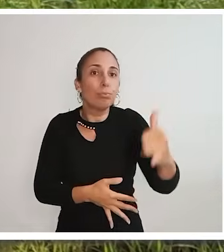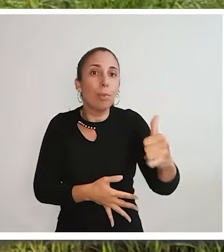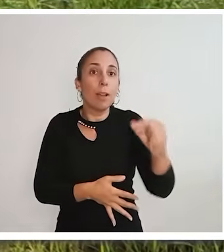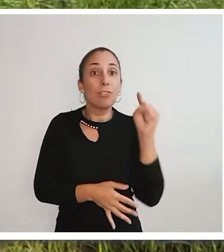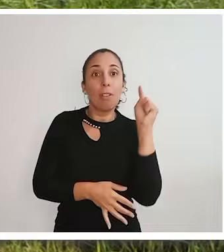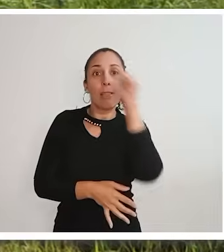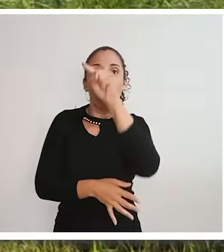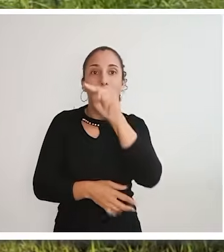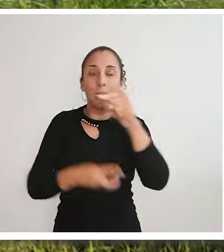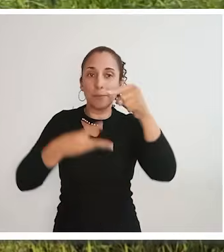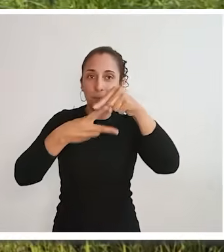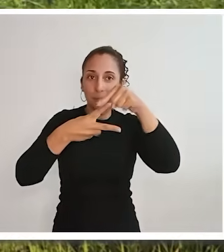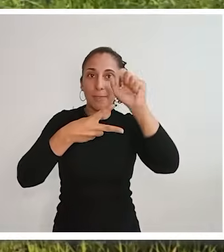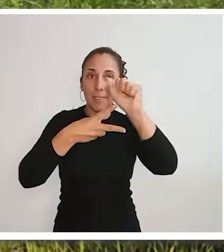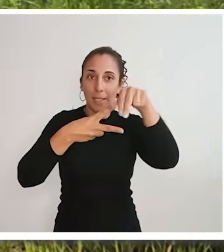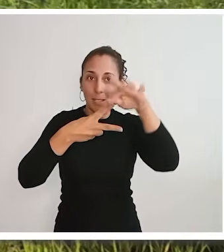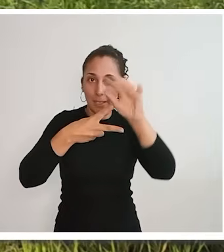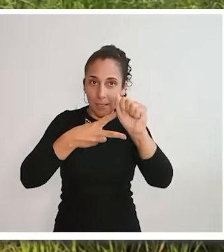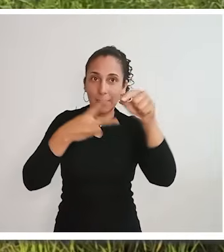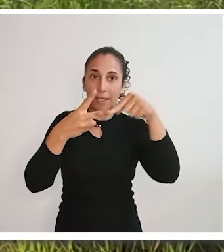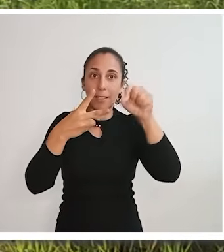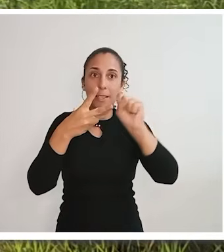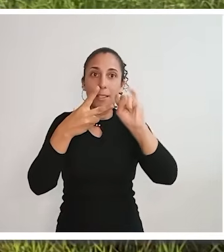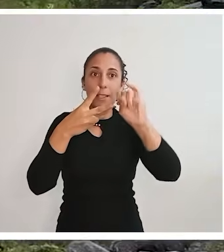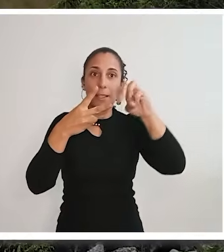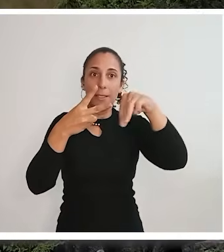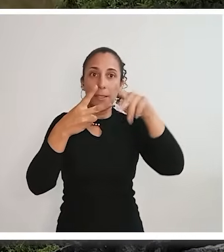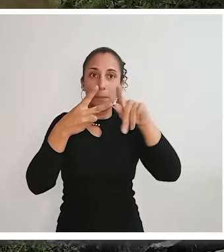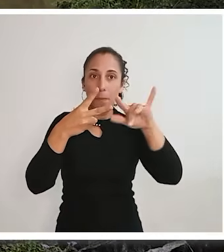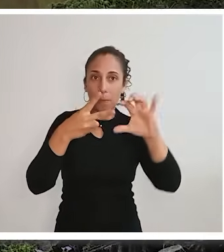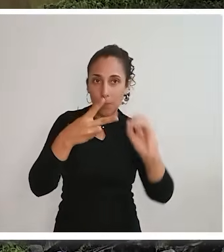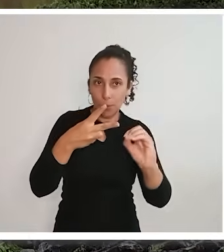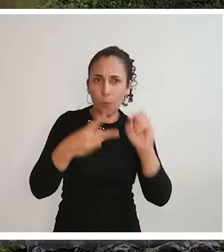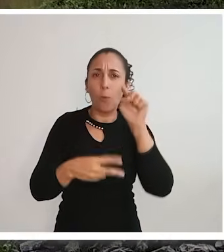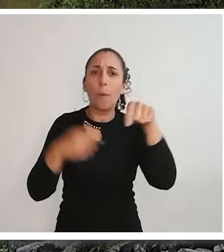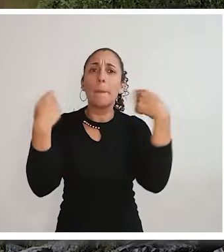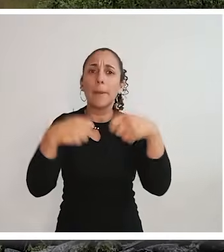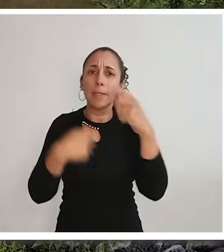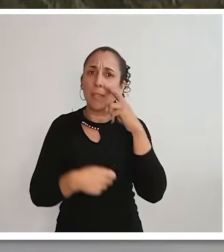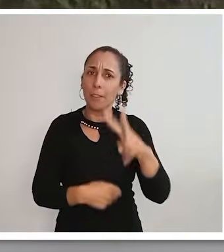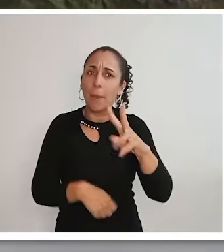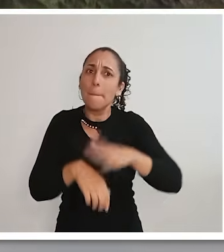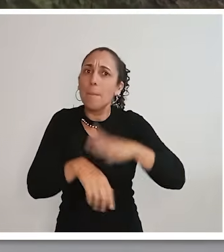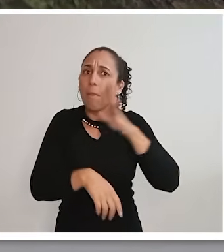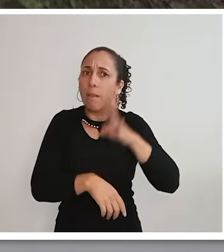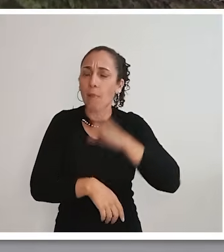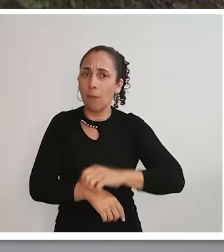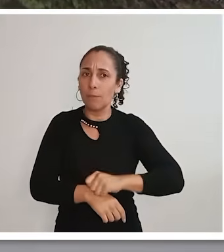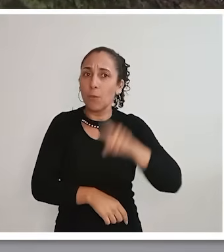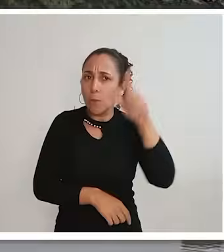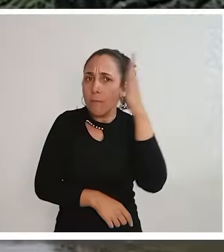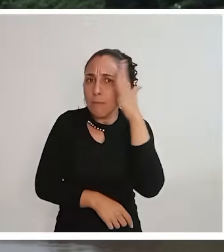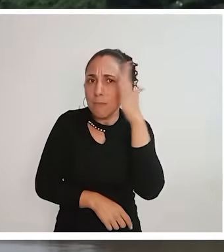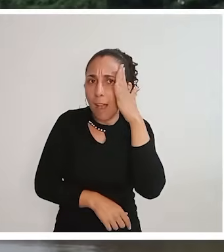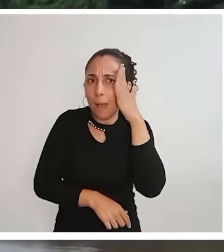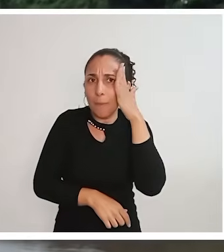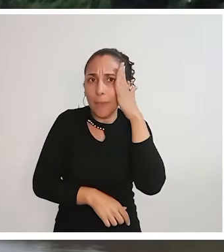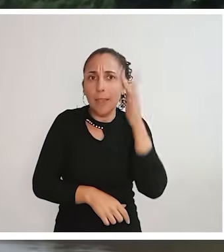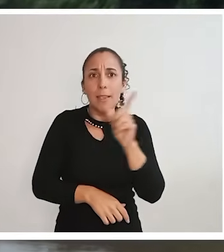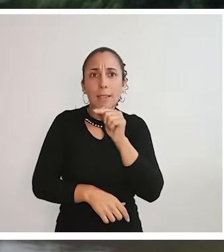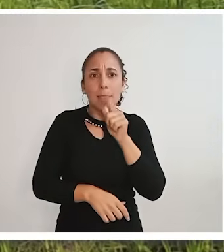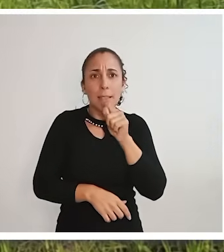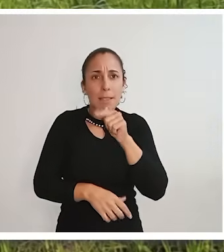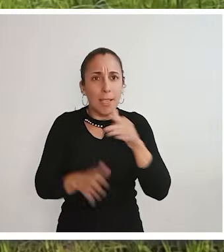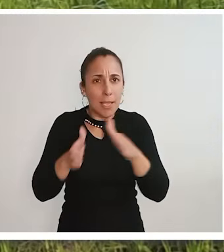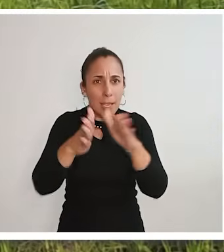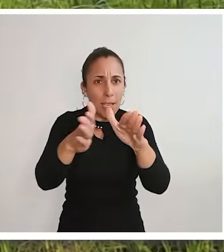uma trip exclusiva, totalmente dedicada ao aproveitamento hidrelétrico de Anta e Simplício. Assiste porque é muito